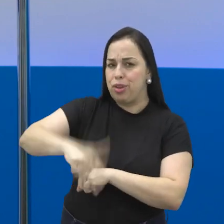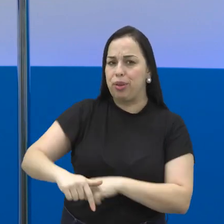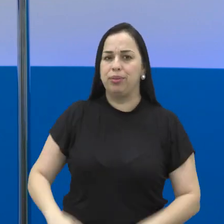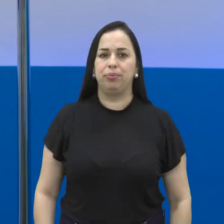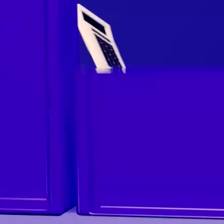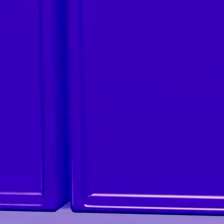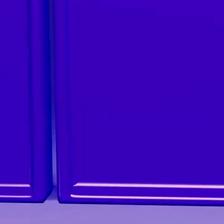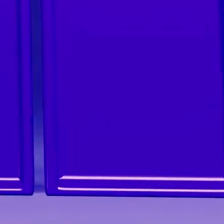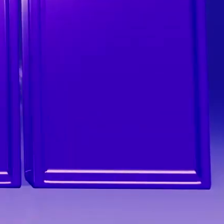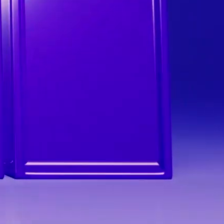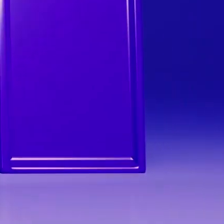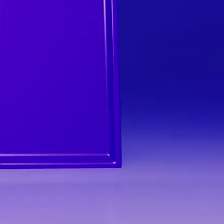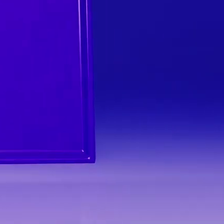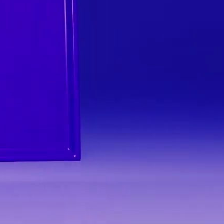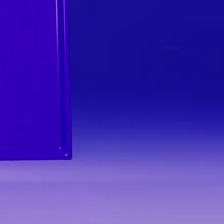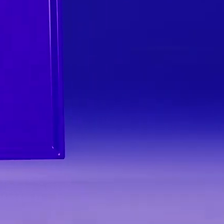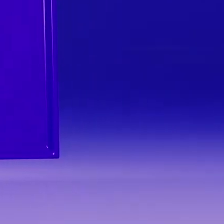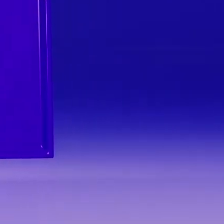pra gente.